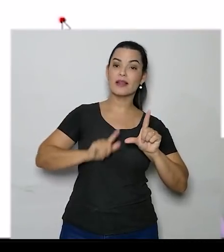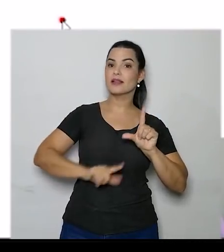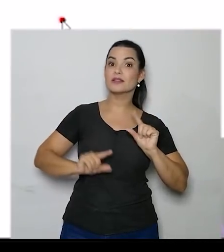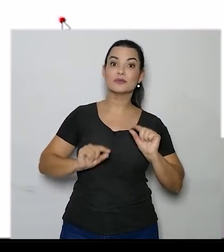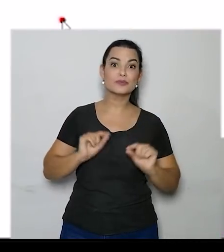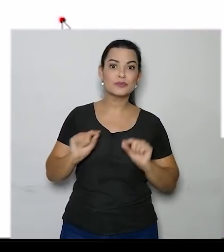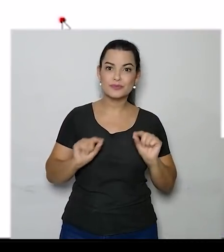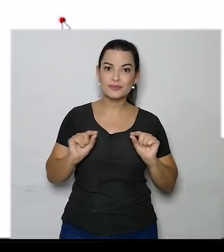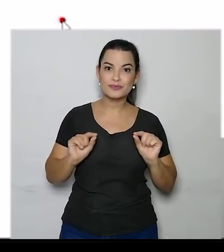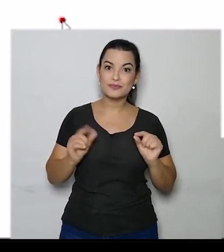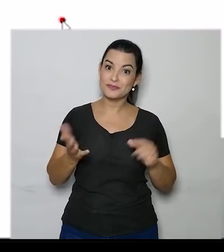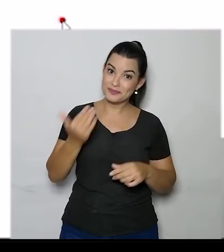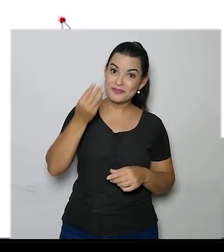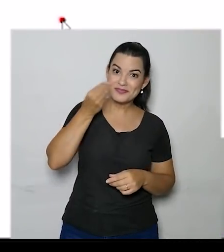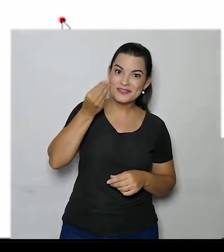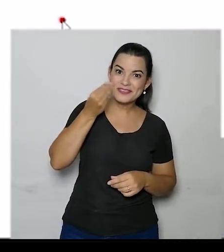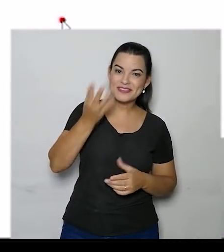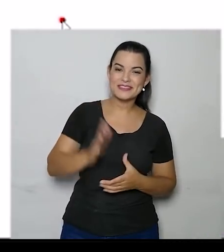crianças.